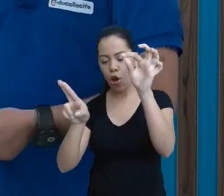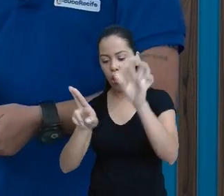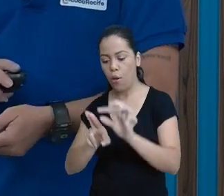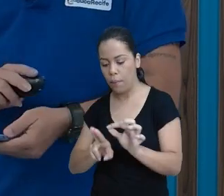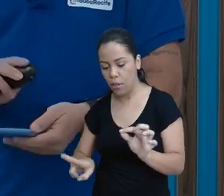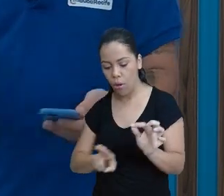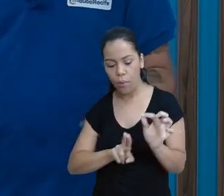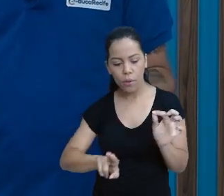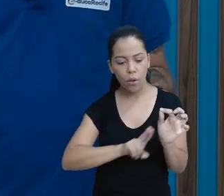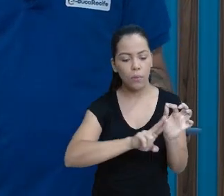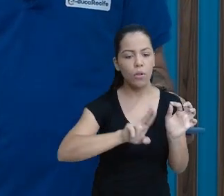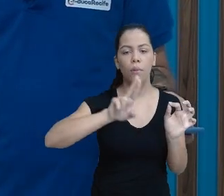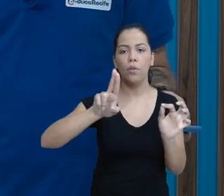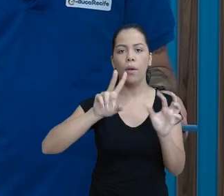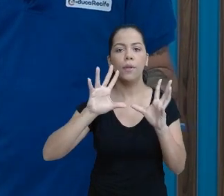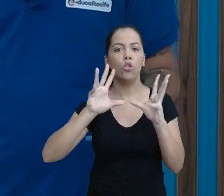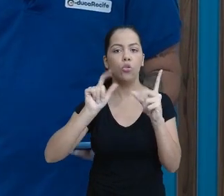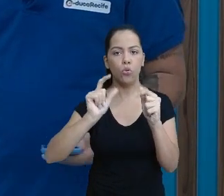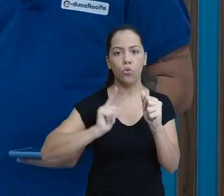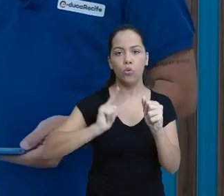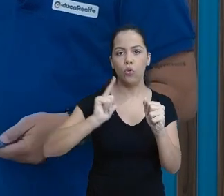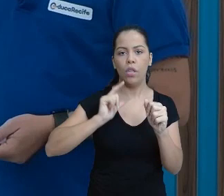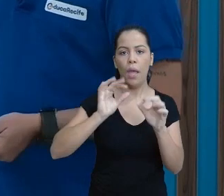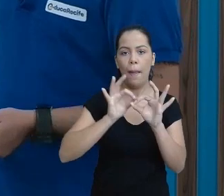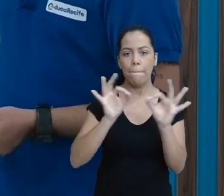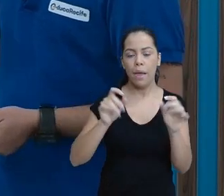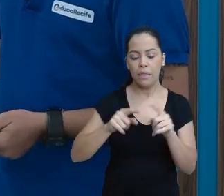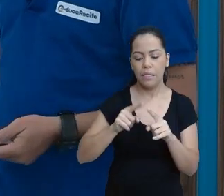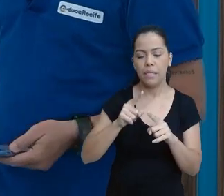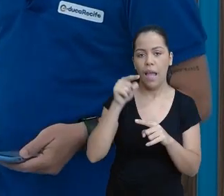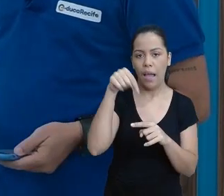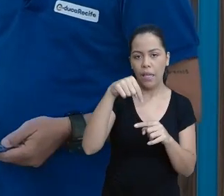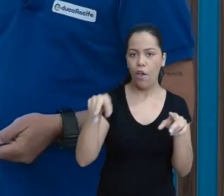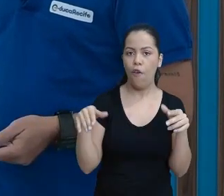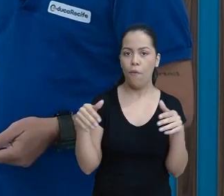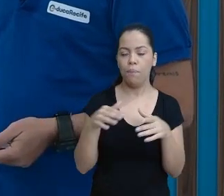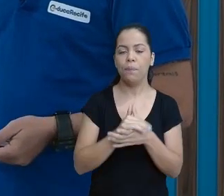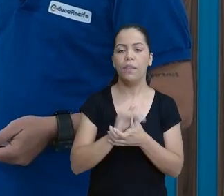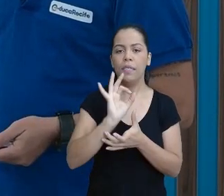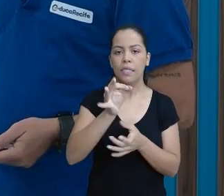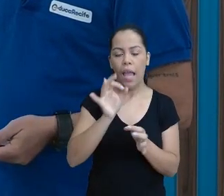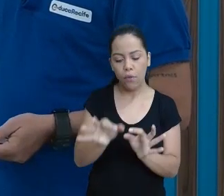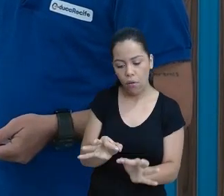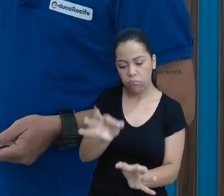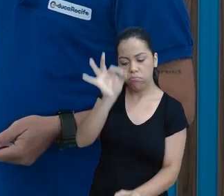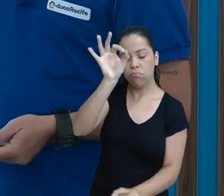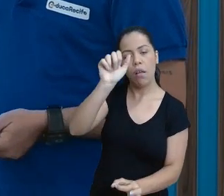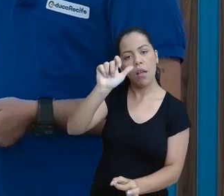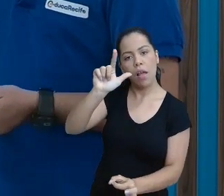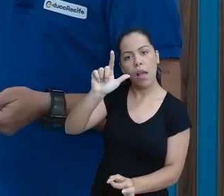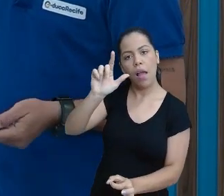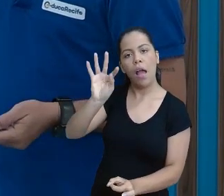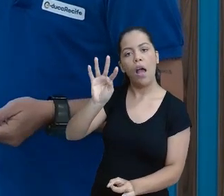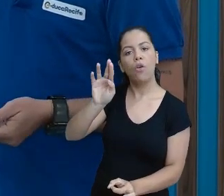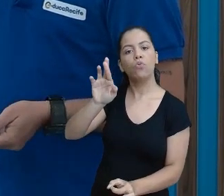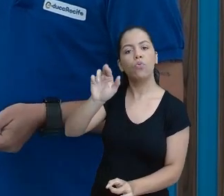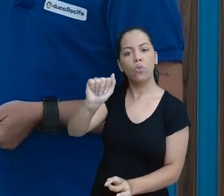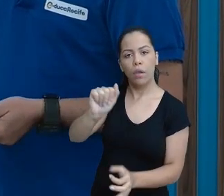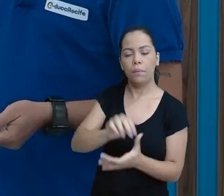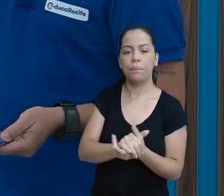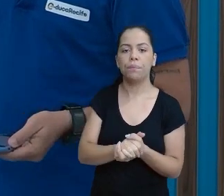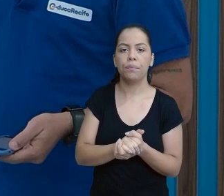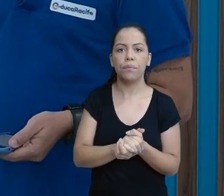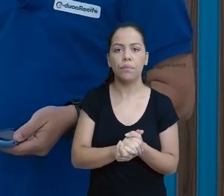altura, a gente vai chamar exclusivamente de altura, mas as projeções a gente também vai fazer referência, tá certo? Então, os lados do triângulo